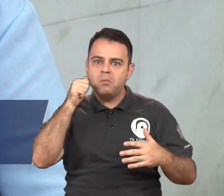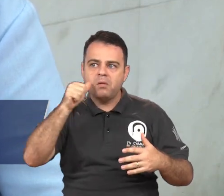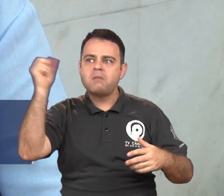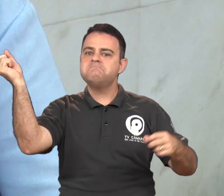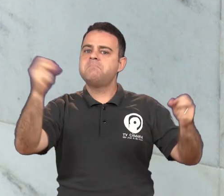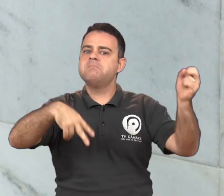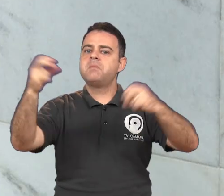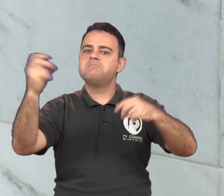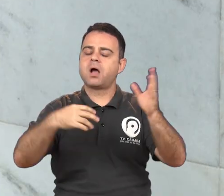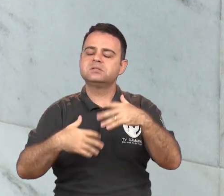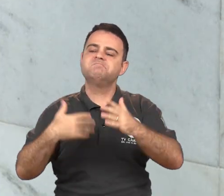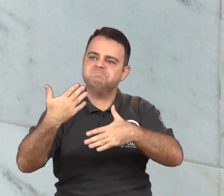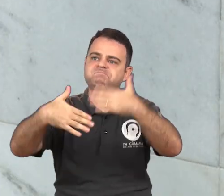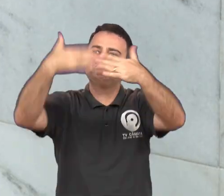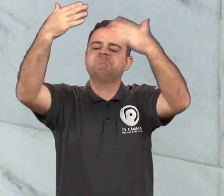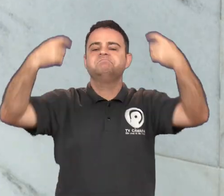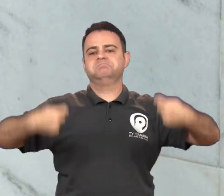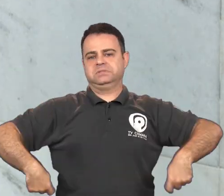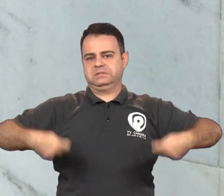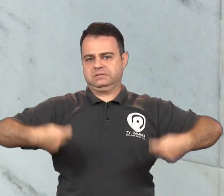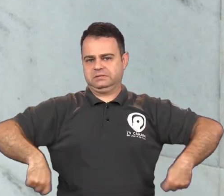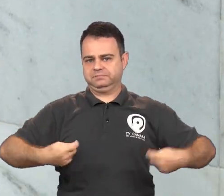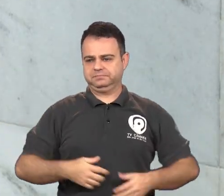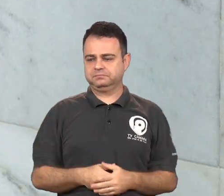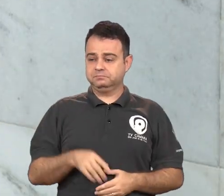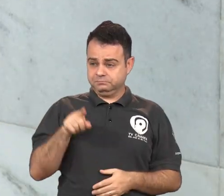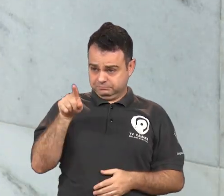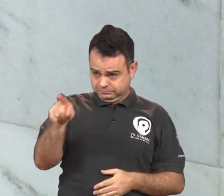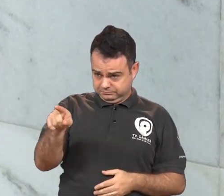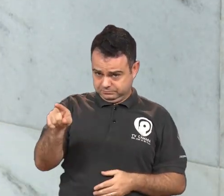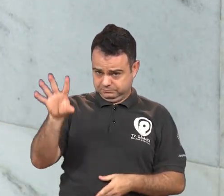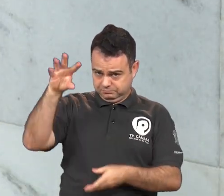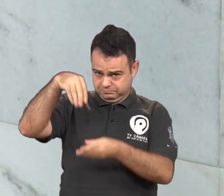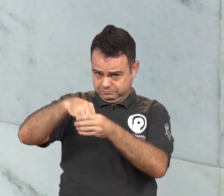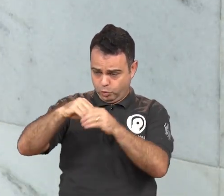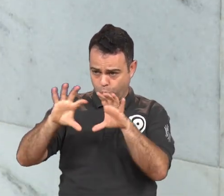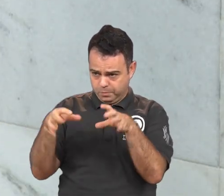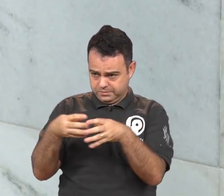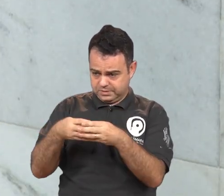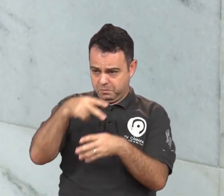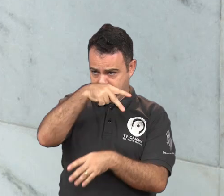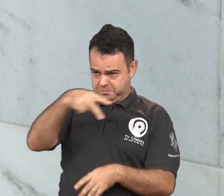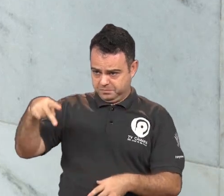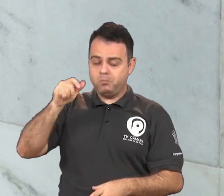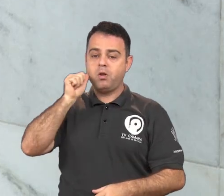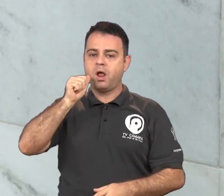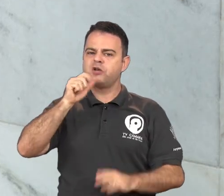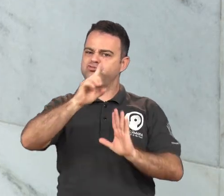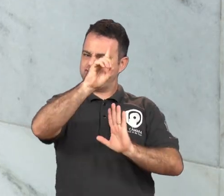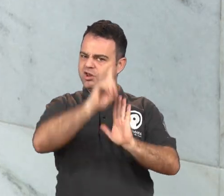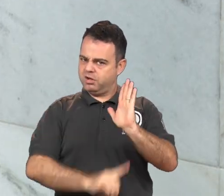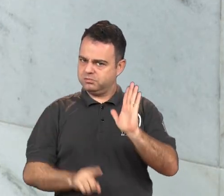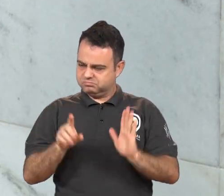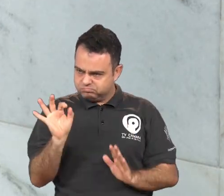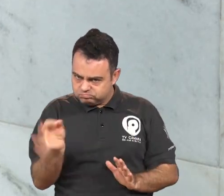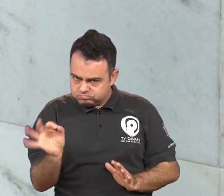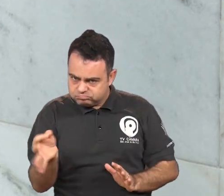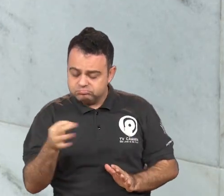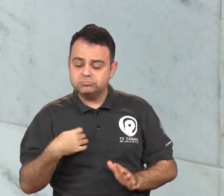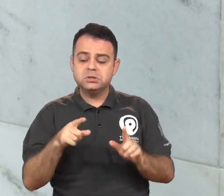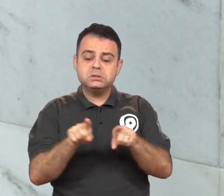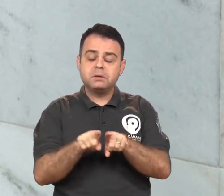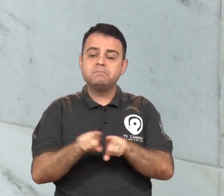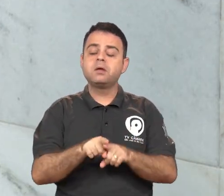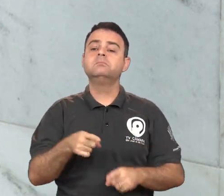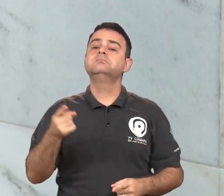vez mais. Ampliar essa participação. Sim. Vereadora, a senhora é presidente da Comissão Permanente dos Direitos da Mulher aqui da Casa e tem